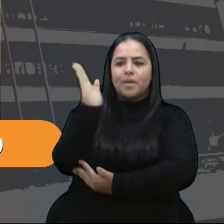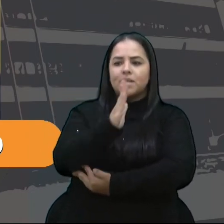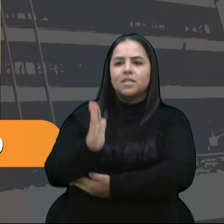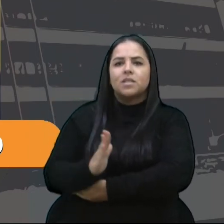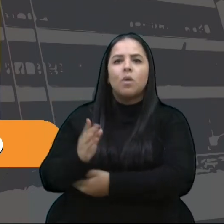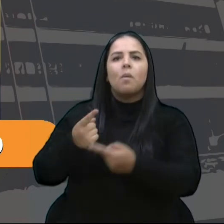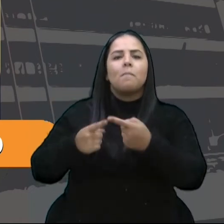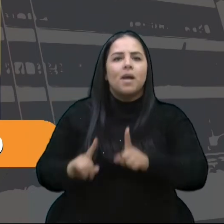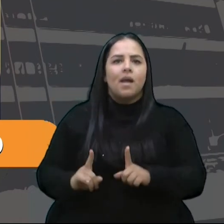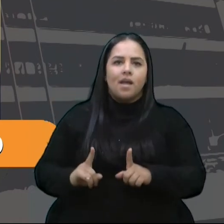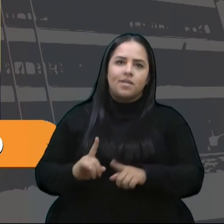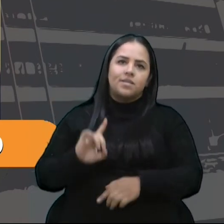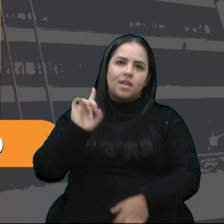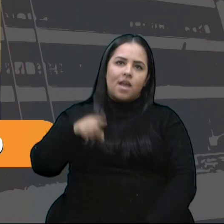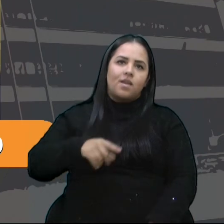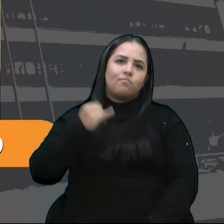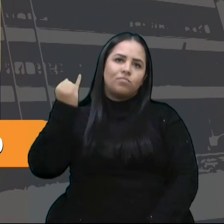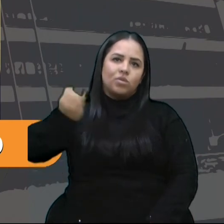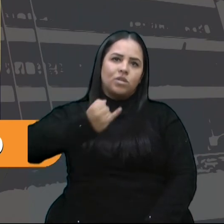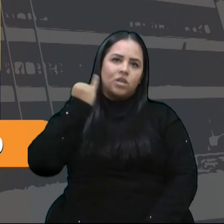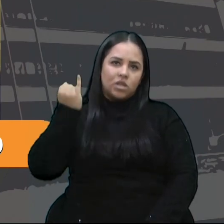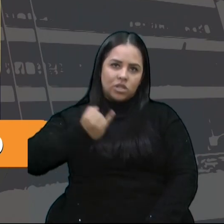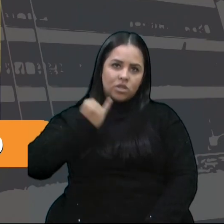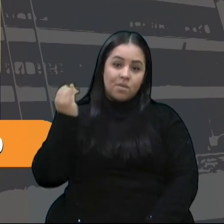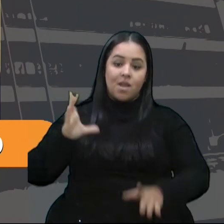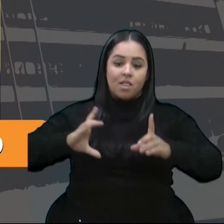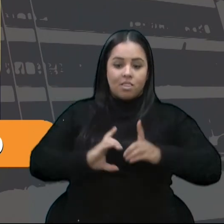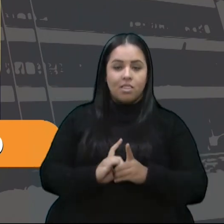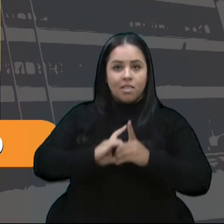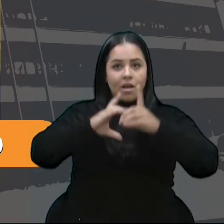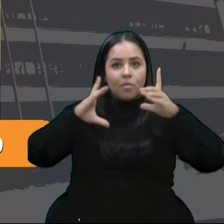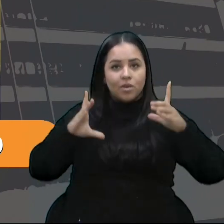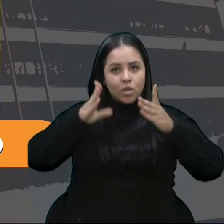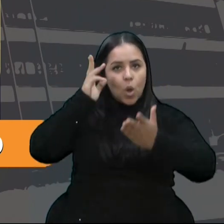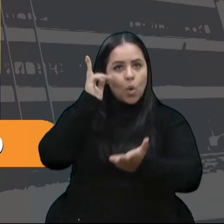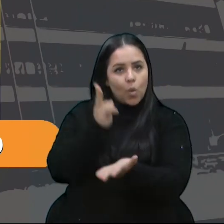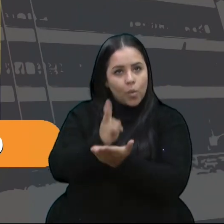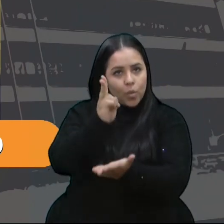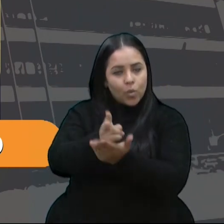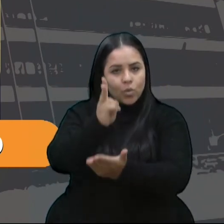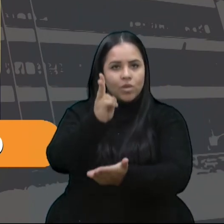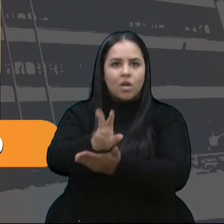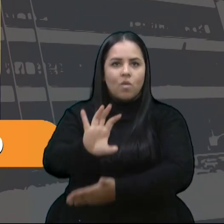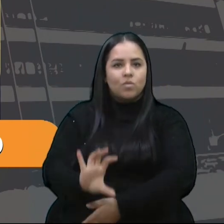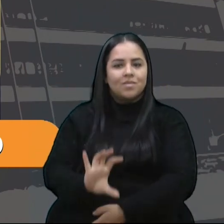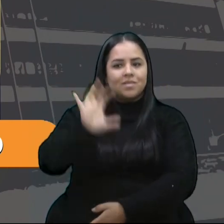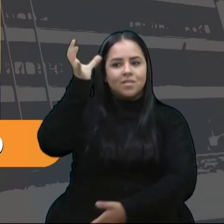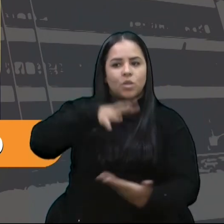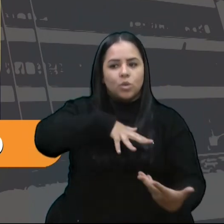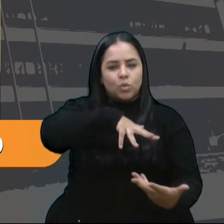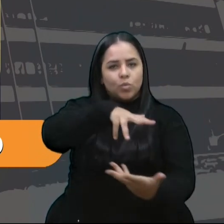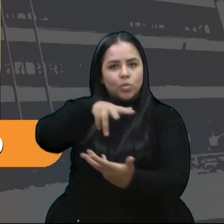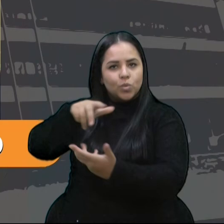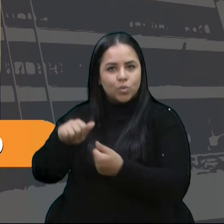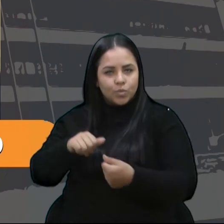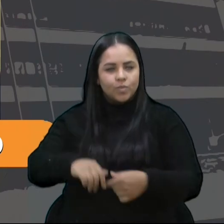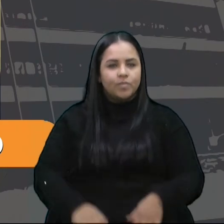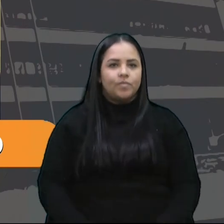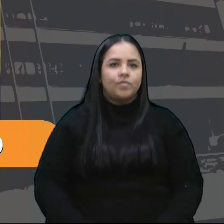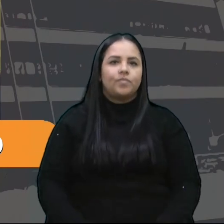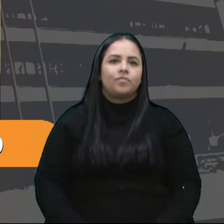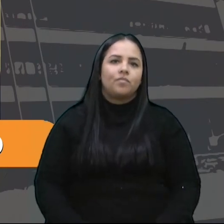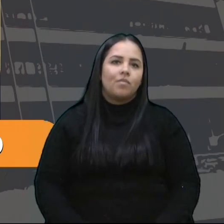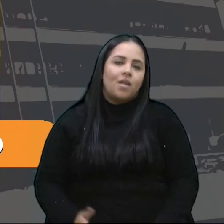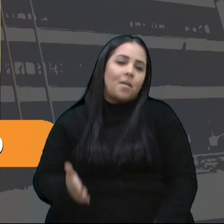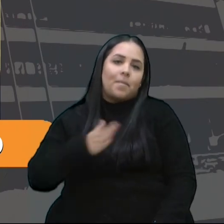fator fundamental para que as democracias continuem existindo no mundo. Então, essa era a